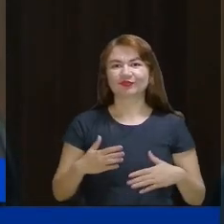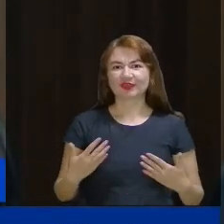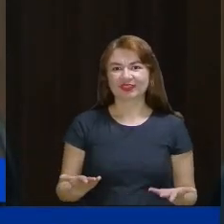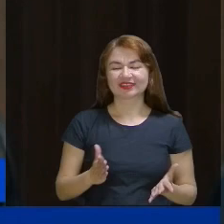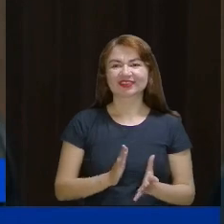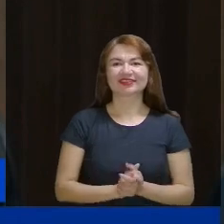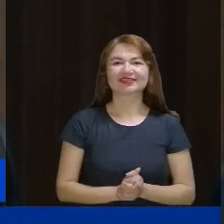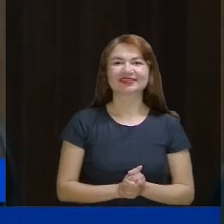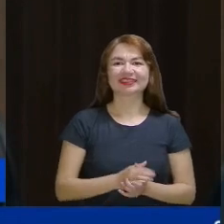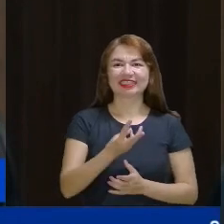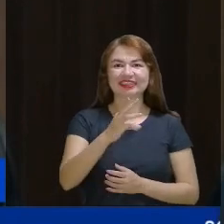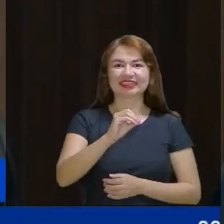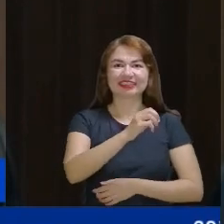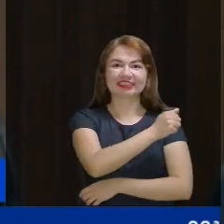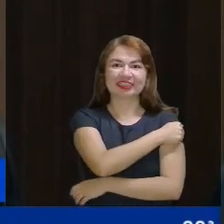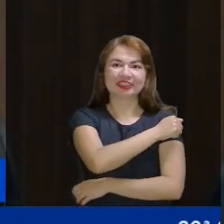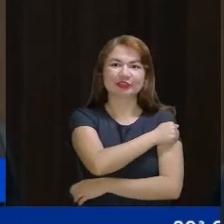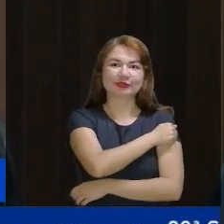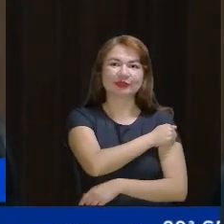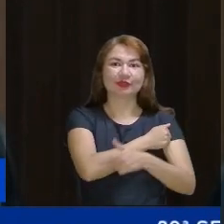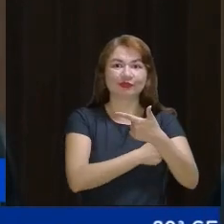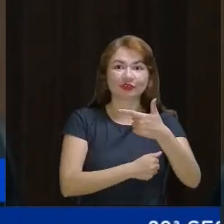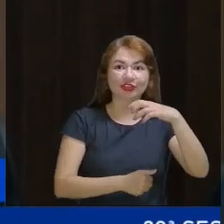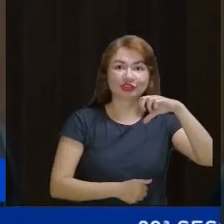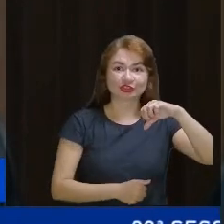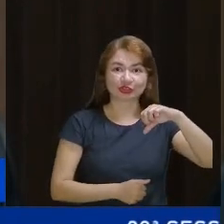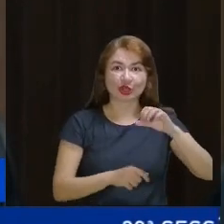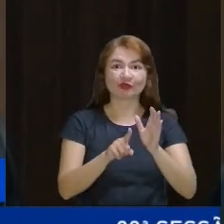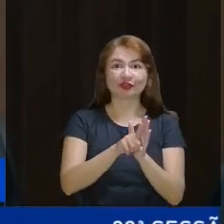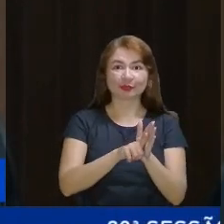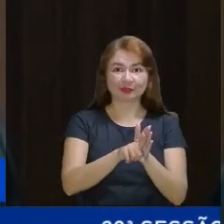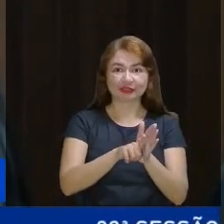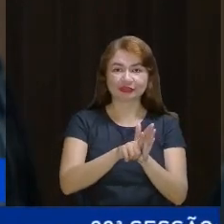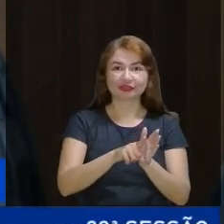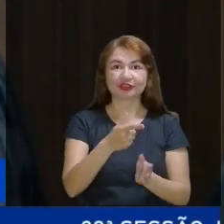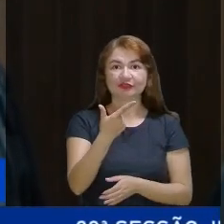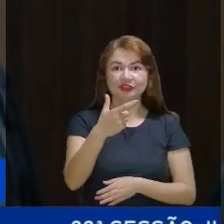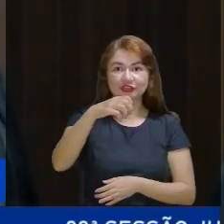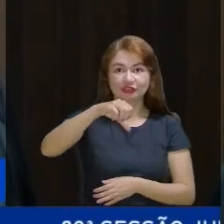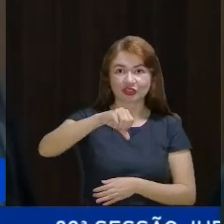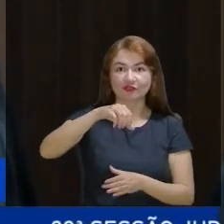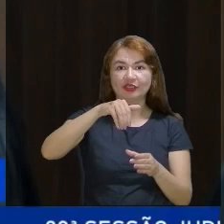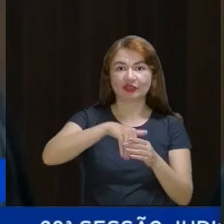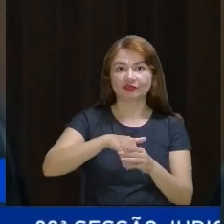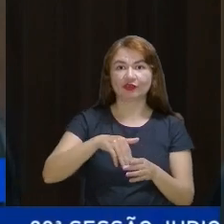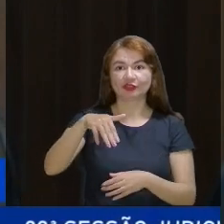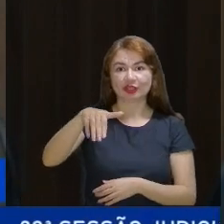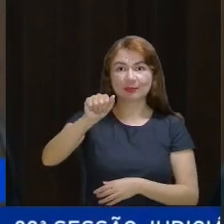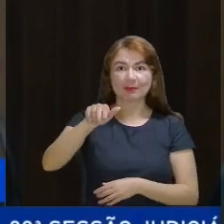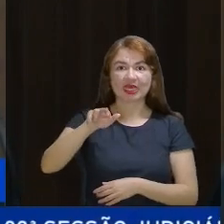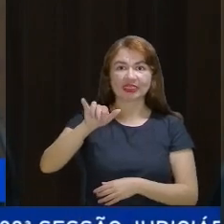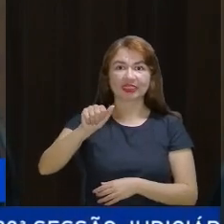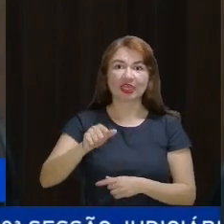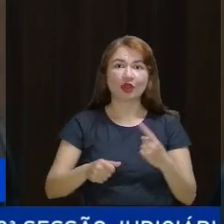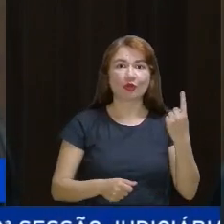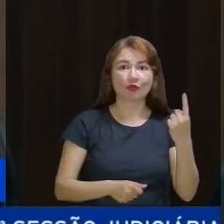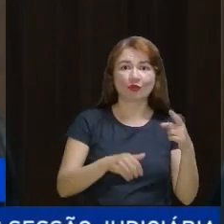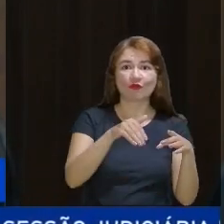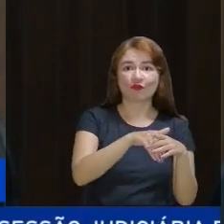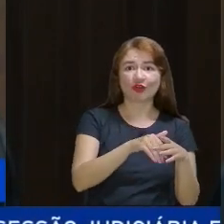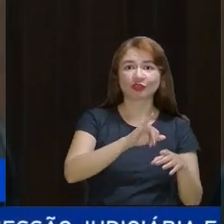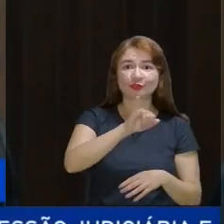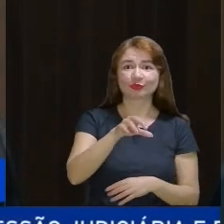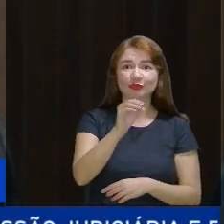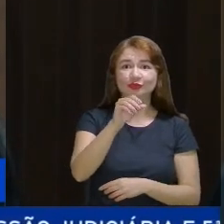era uma turma de 30 alunos, ia ser 29, a pesquisa mostrava isso, 29 votos para Maria e 1 voto para o João, que era o